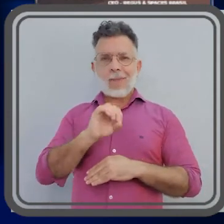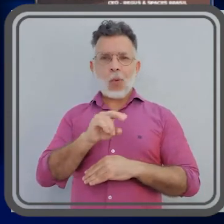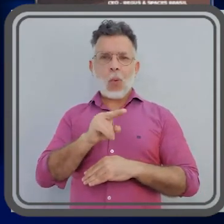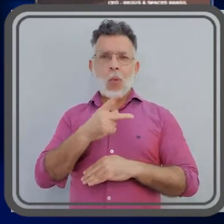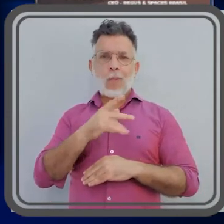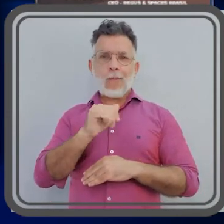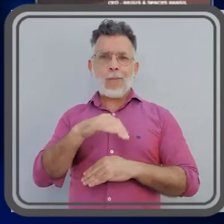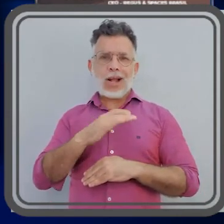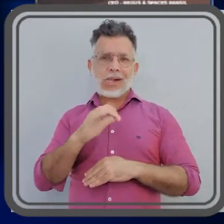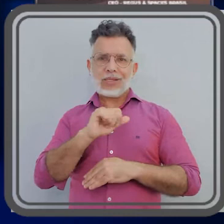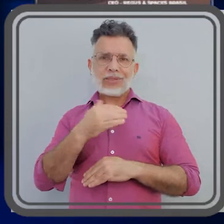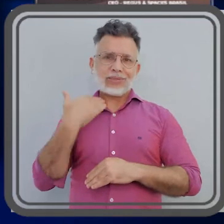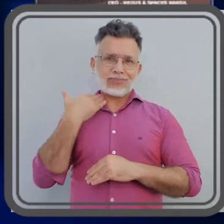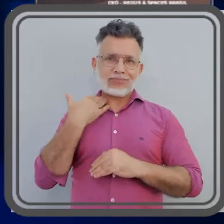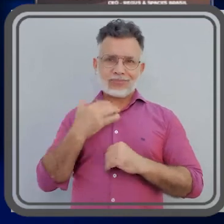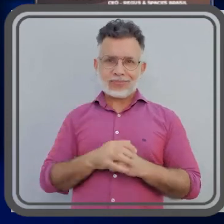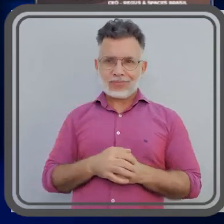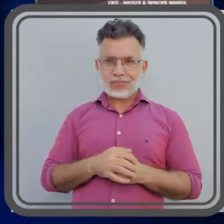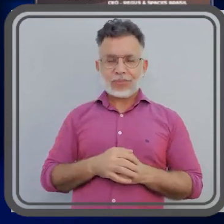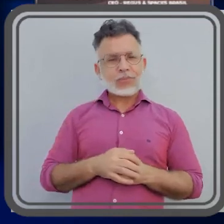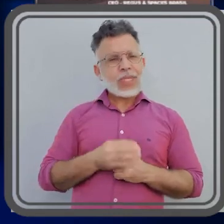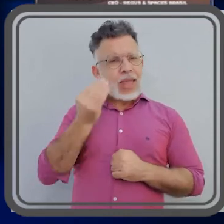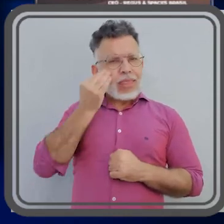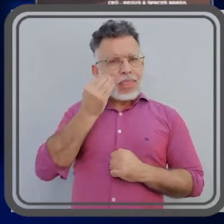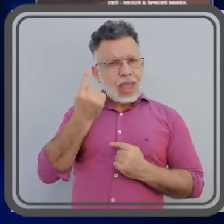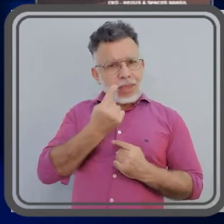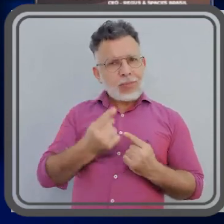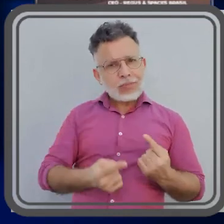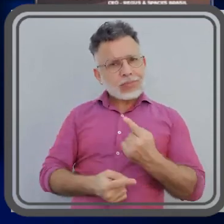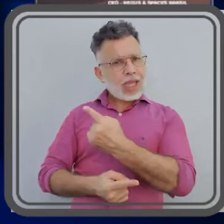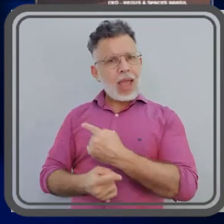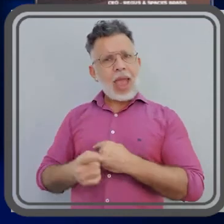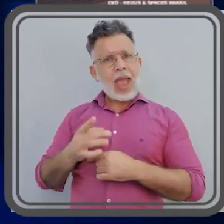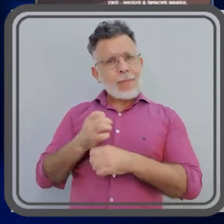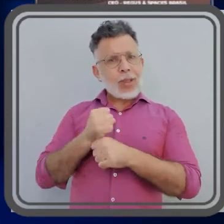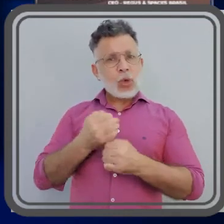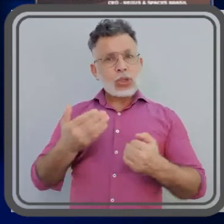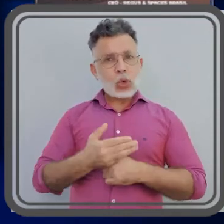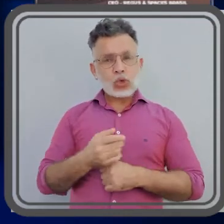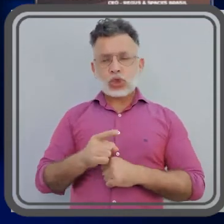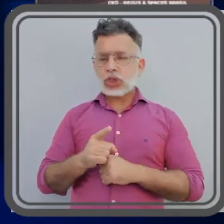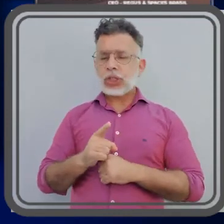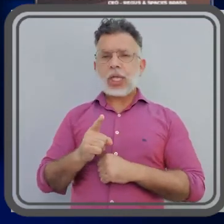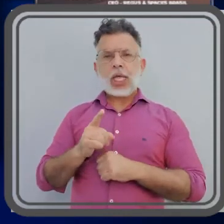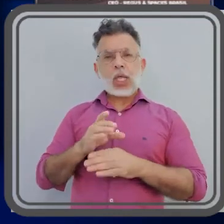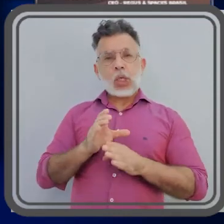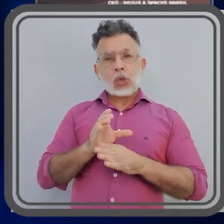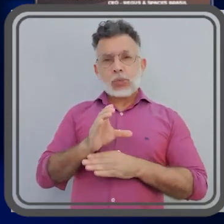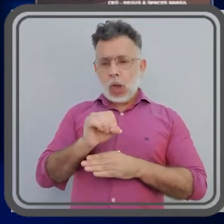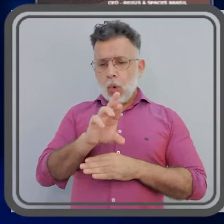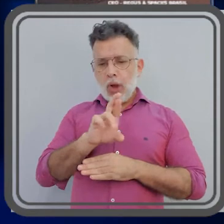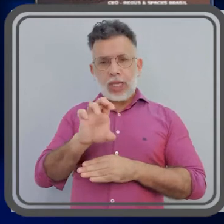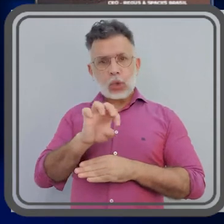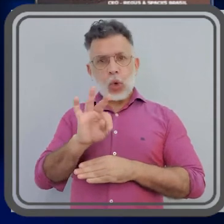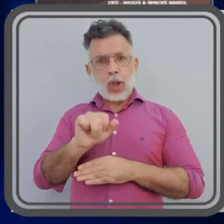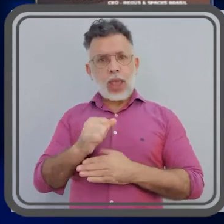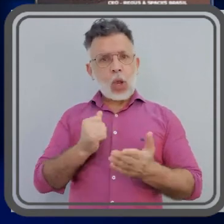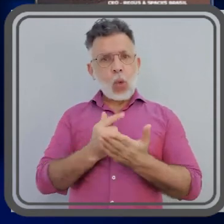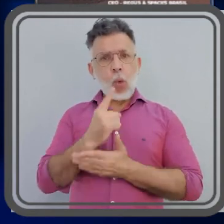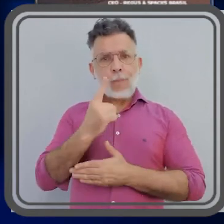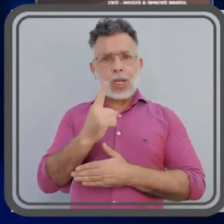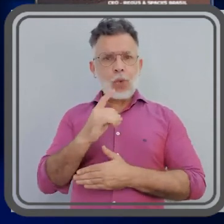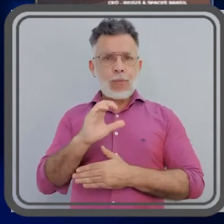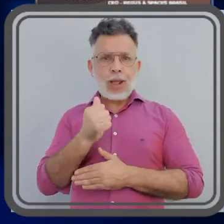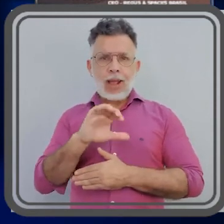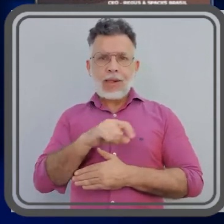Bom, cara, acho que a primeira dica, dê o primeiro passo, dê o primeiro passo. Abre uma conta hoje numa corretora e compre uma ação.